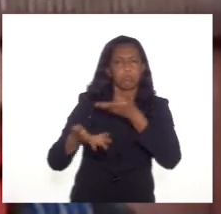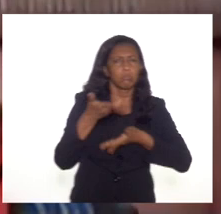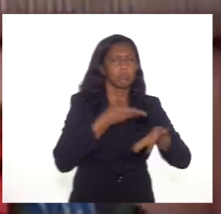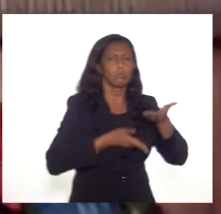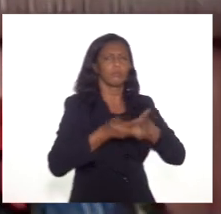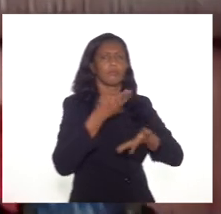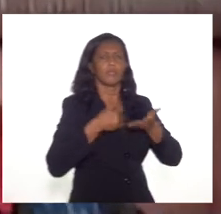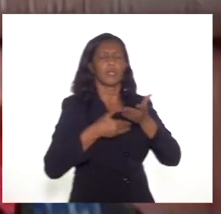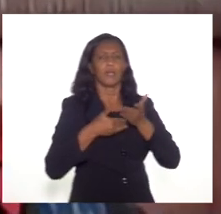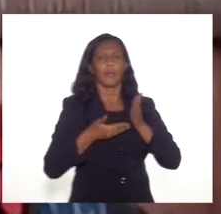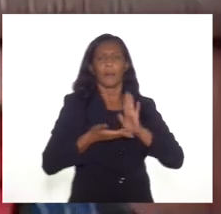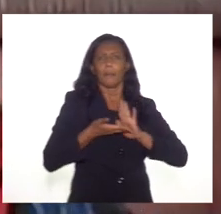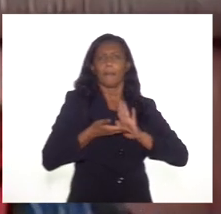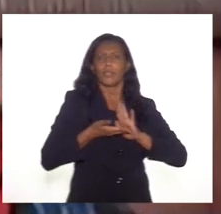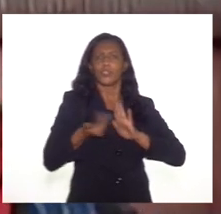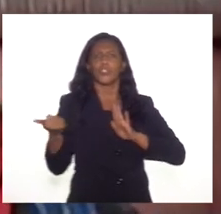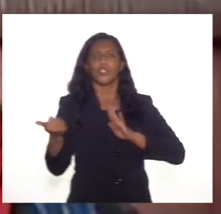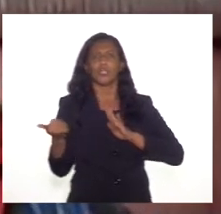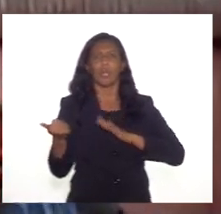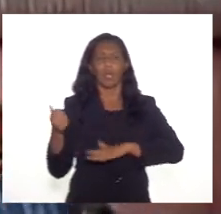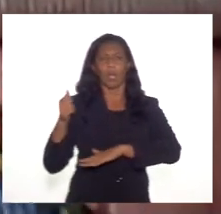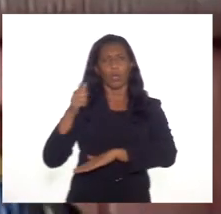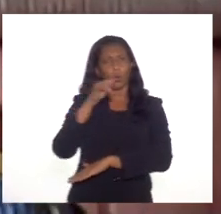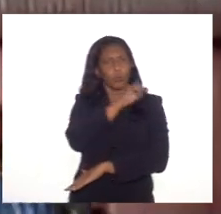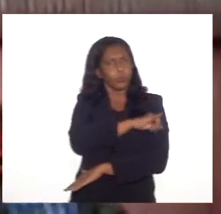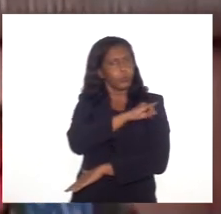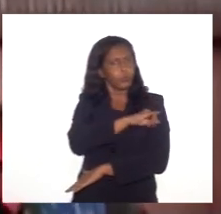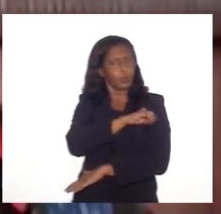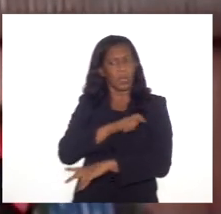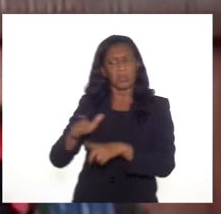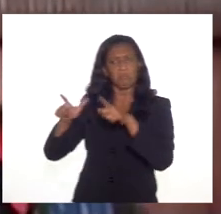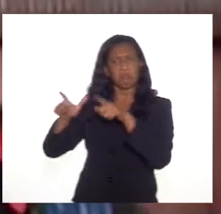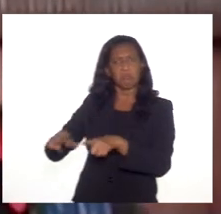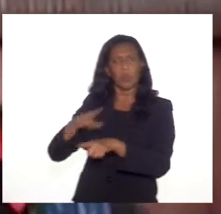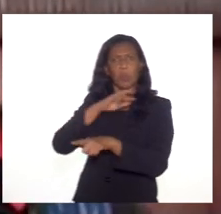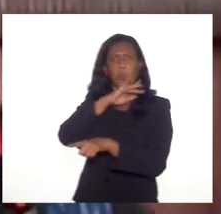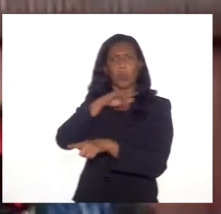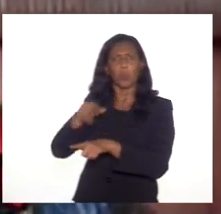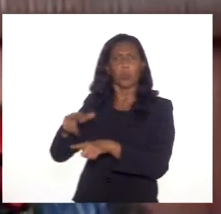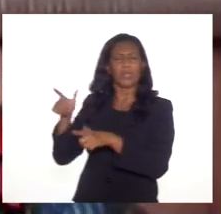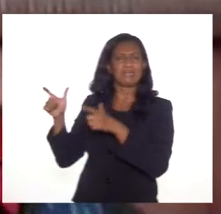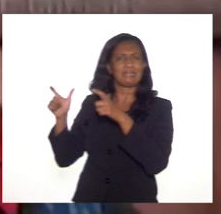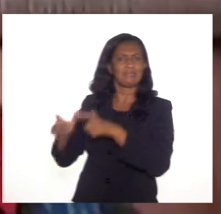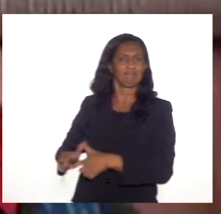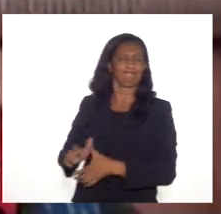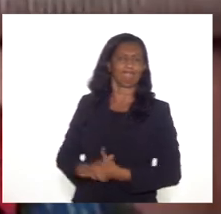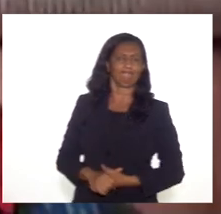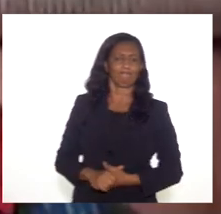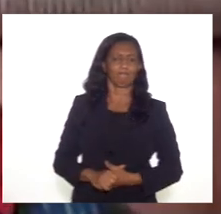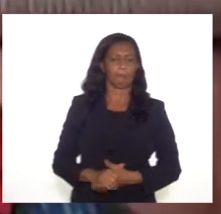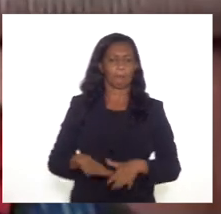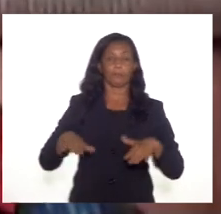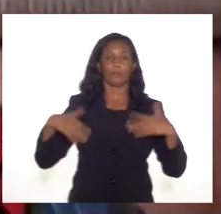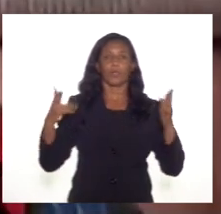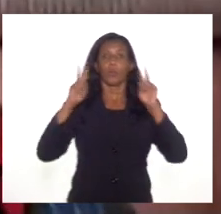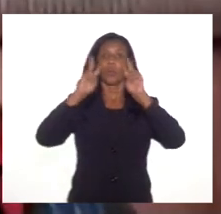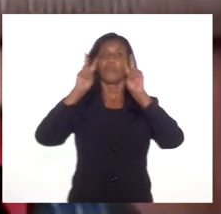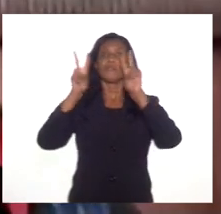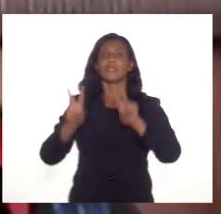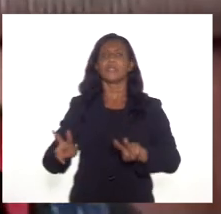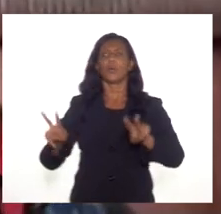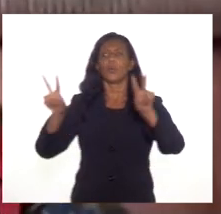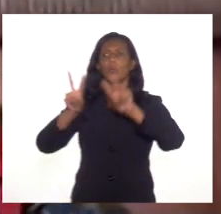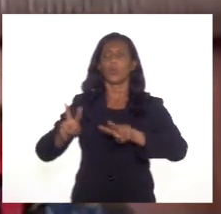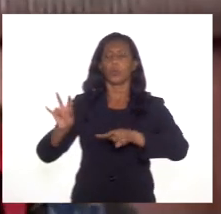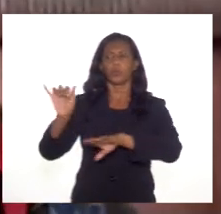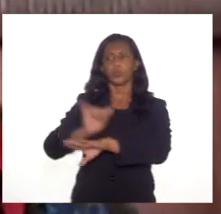tirar o Rio de Janeiro desse lugar onde ele se encontra. qual é a visão estratégica